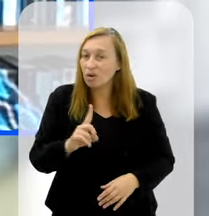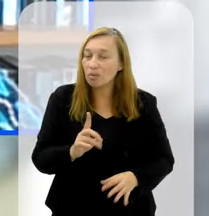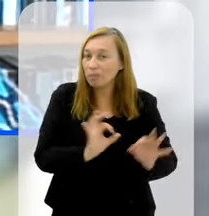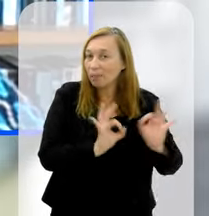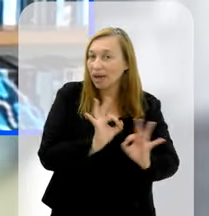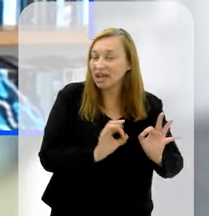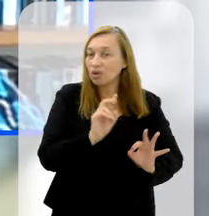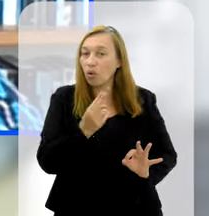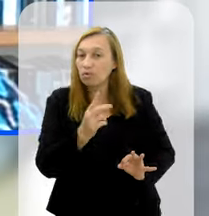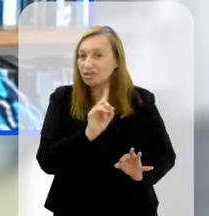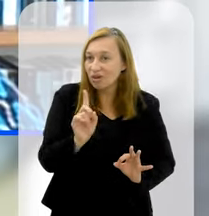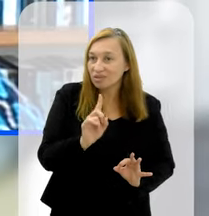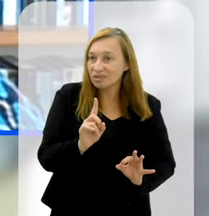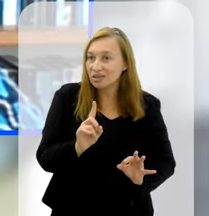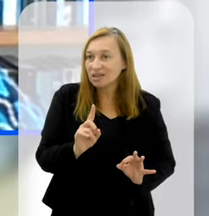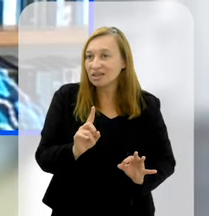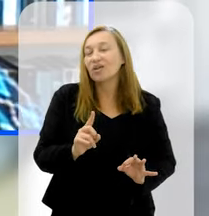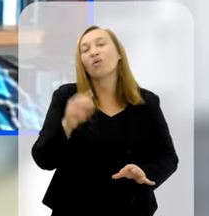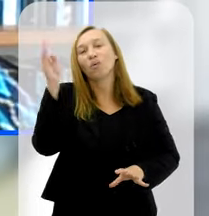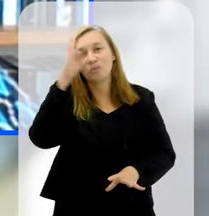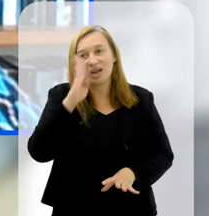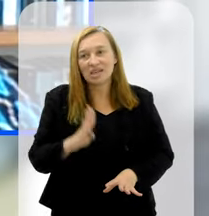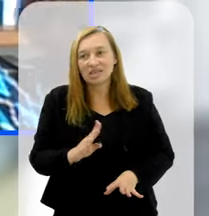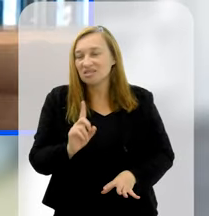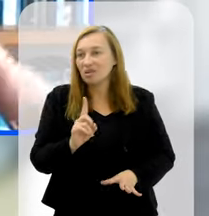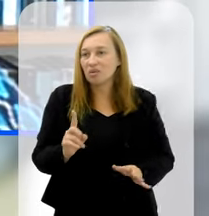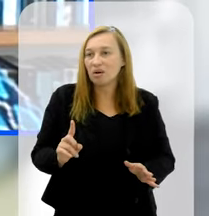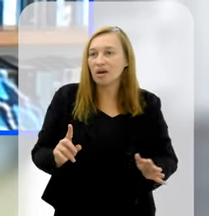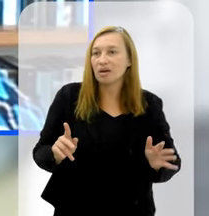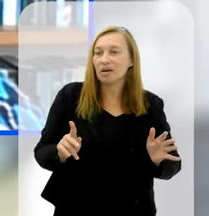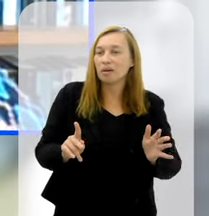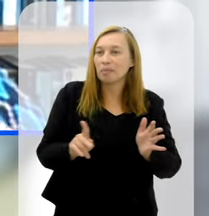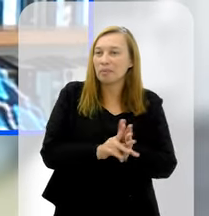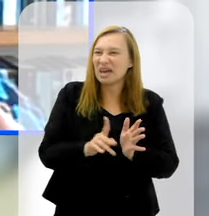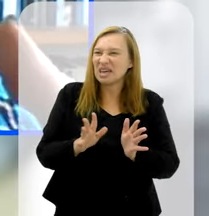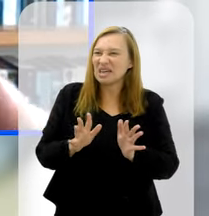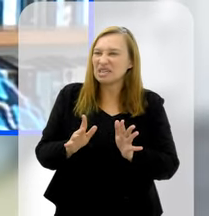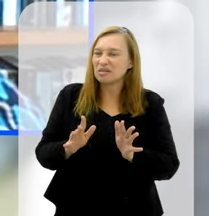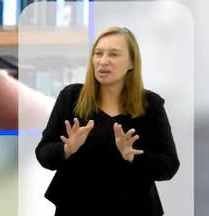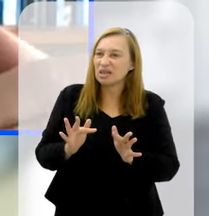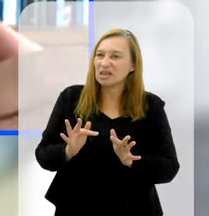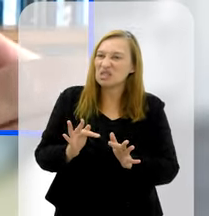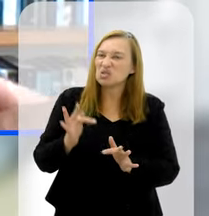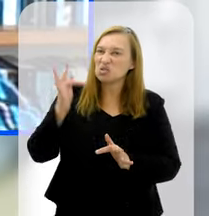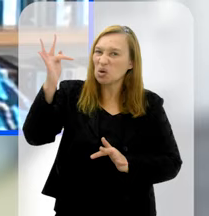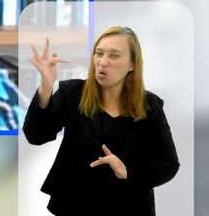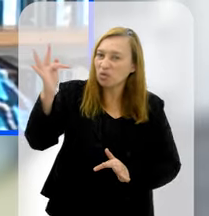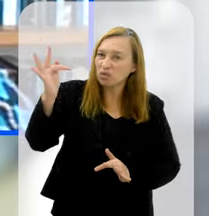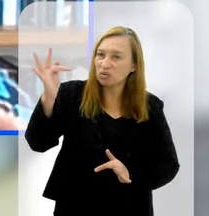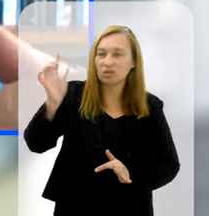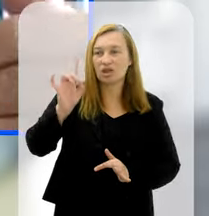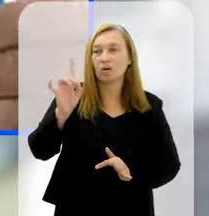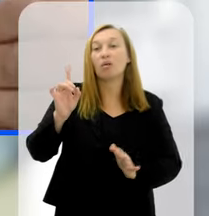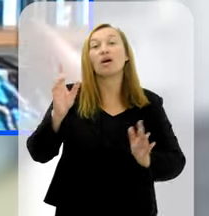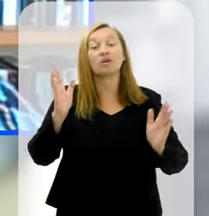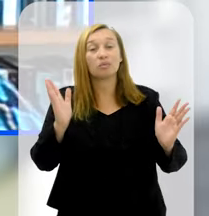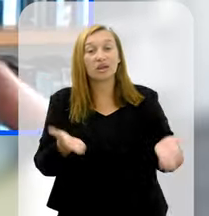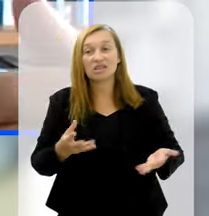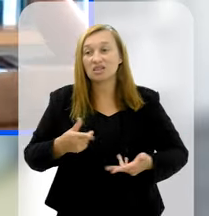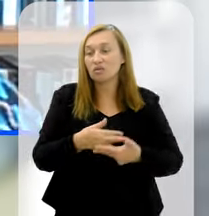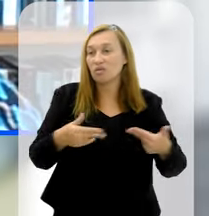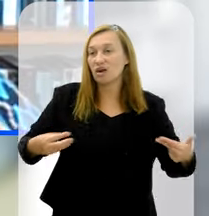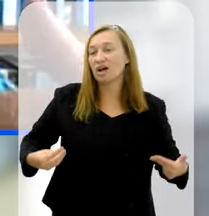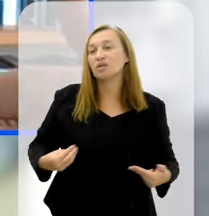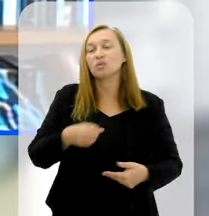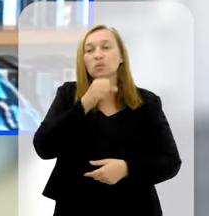nos preparando ou não nos preparando, o Brasil não é mais um país do futuro. O Brasil é um país do presente, com